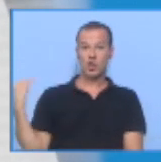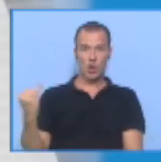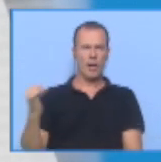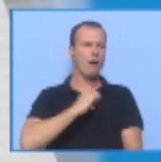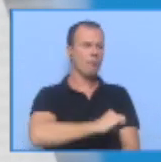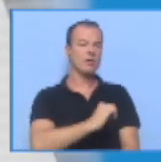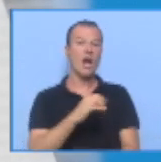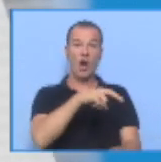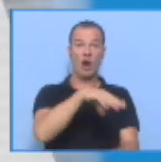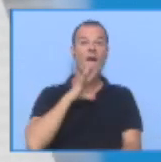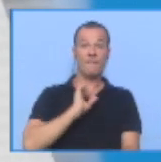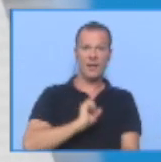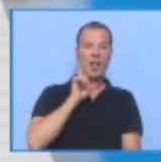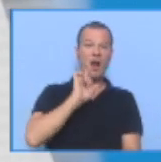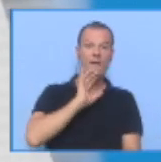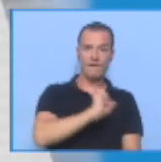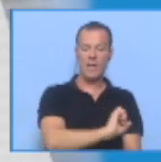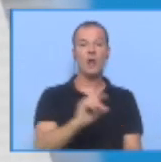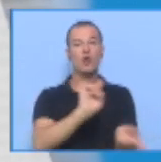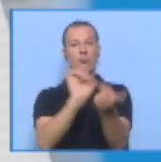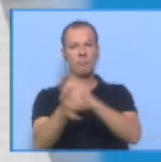e a nora contra a sogra.